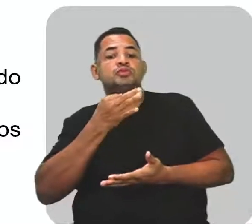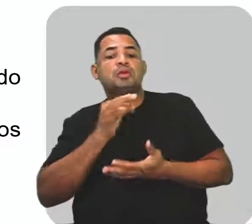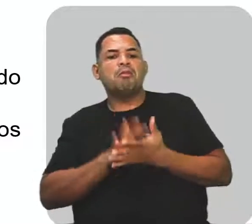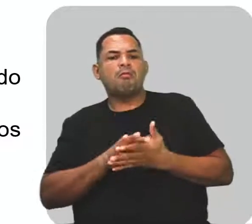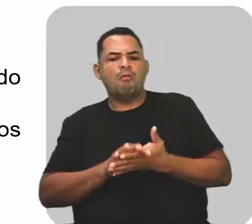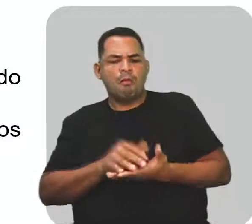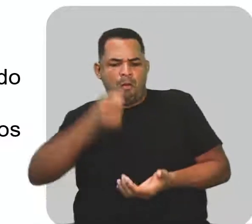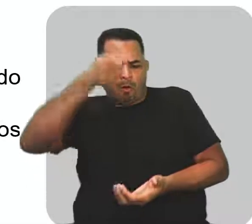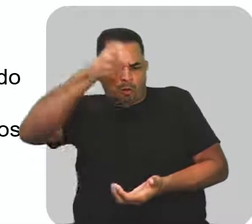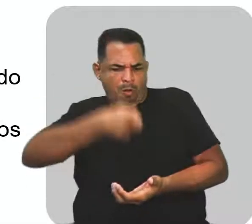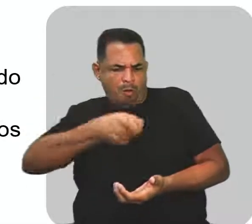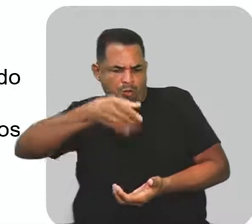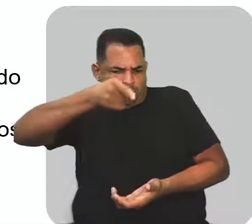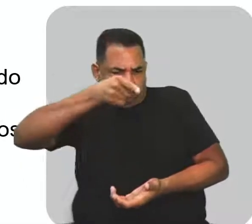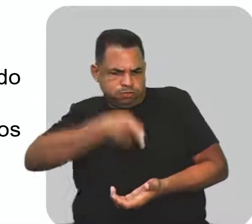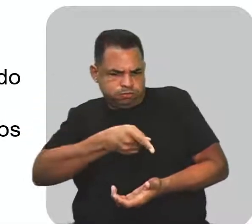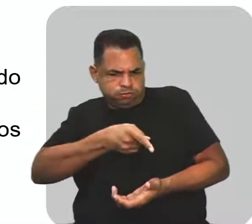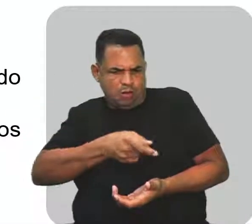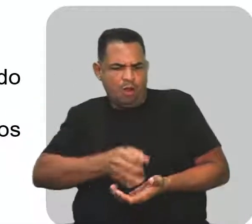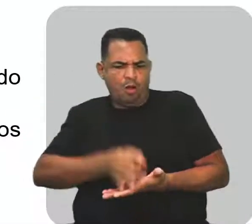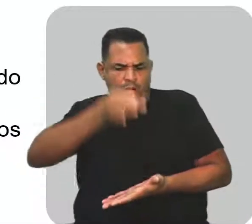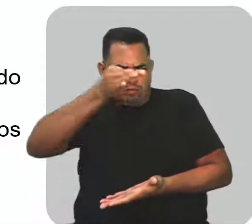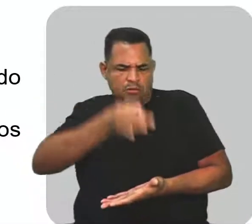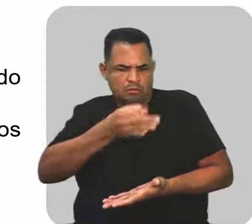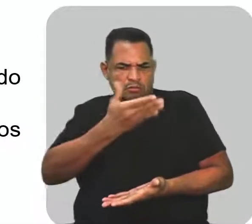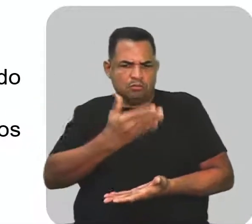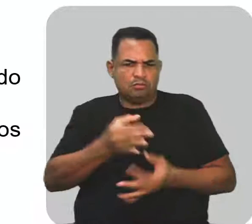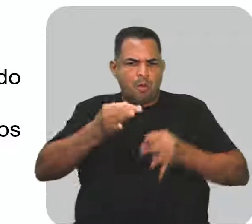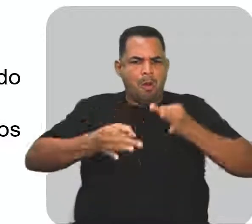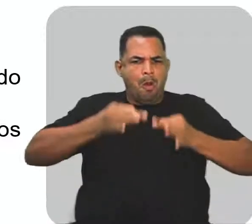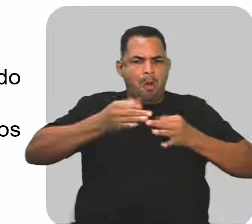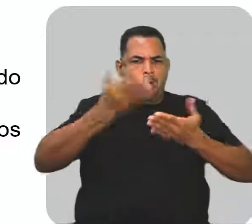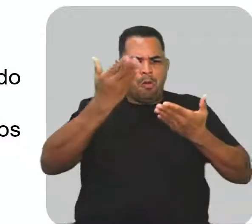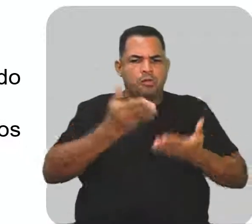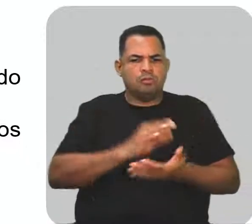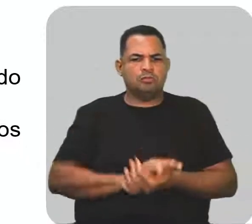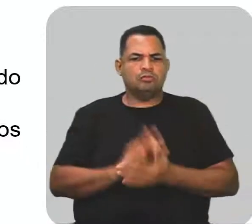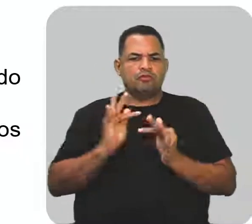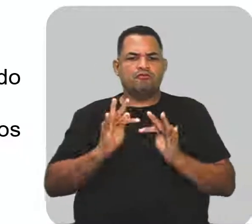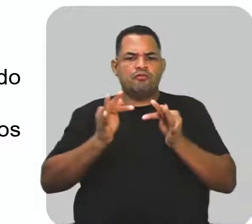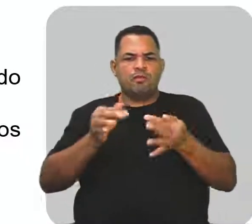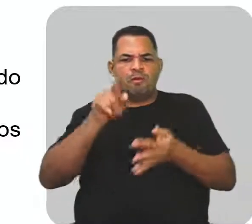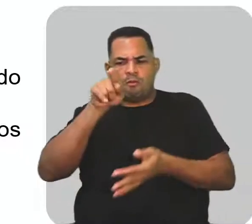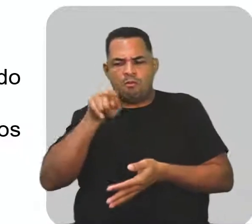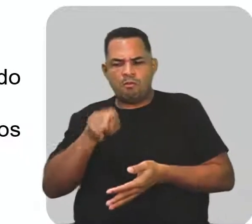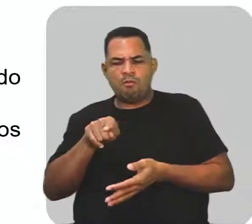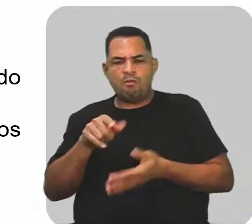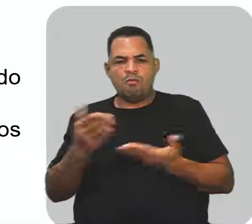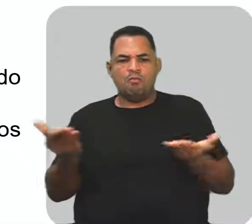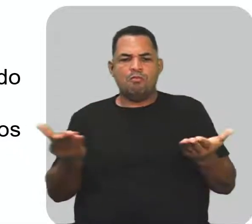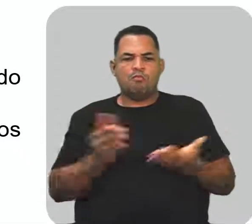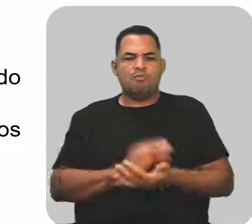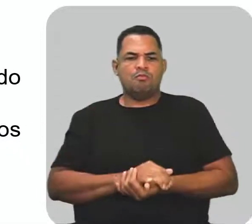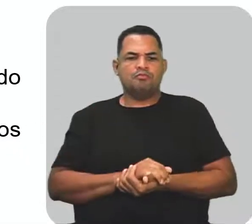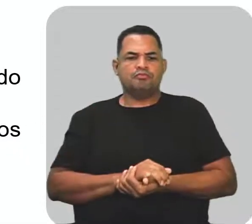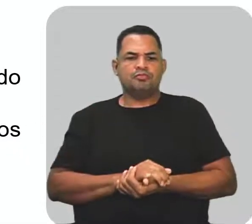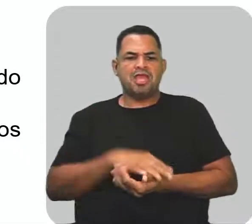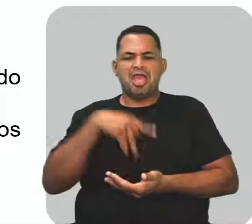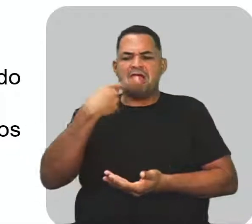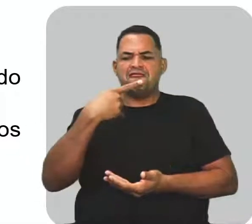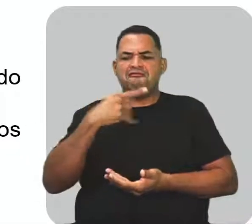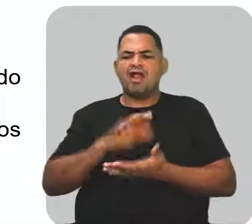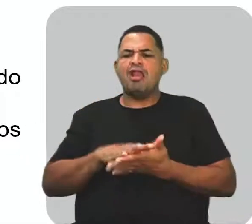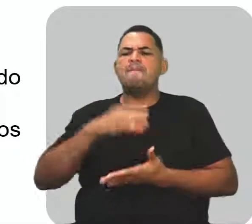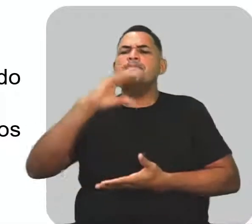É finalizado pelos pontos de exclamação e ponto final, tá? Então, vamos aí, ó. Fale